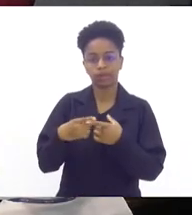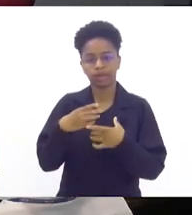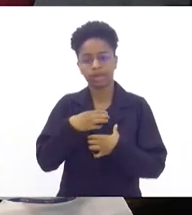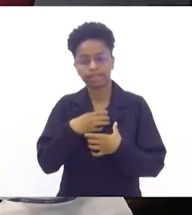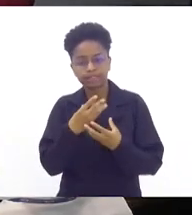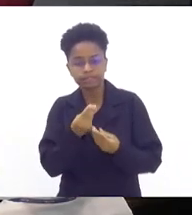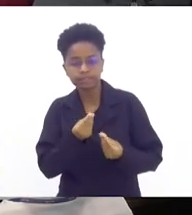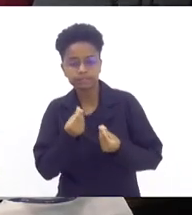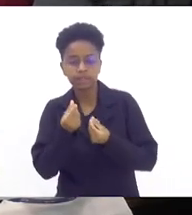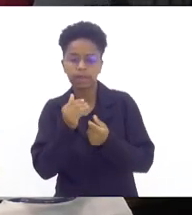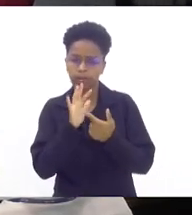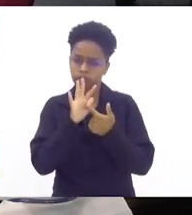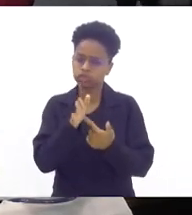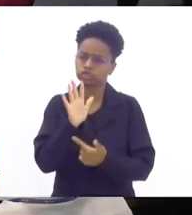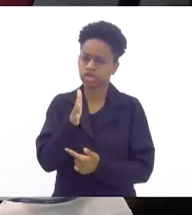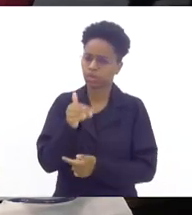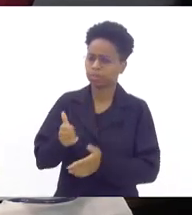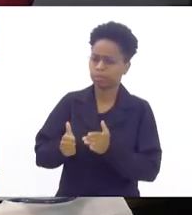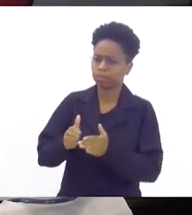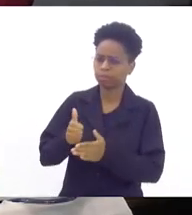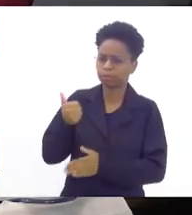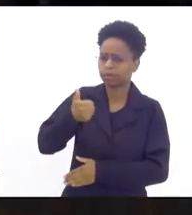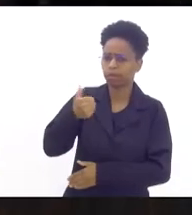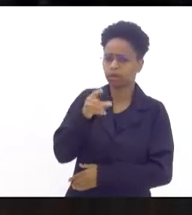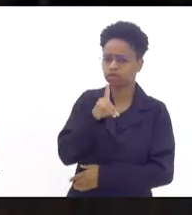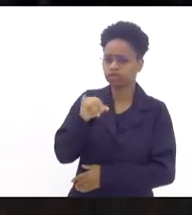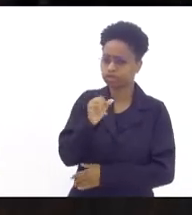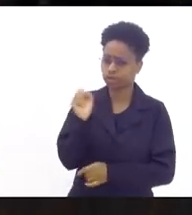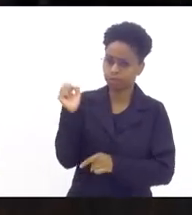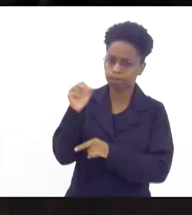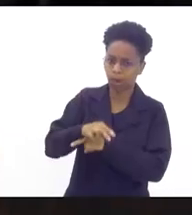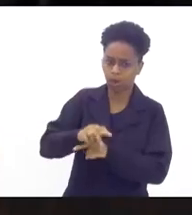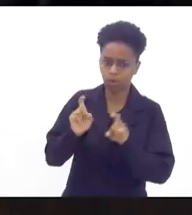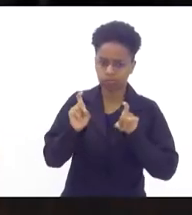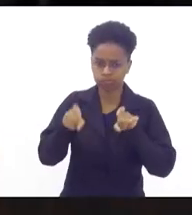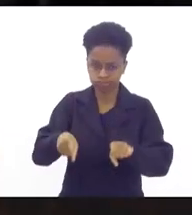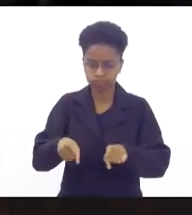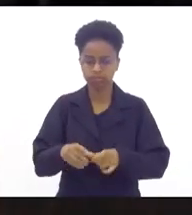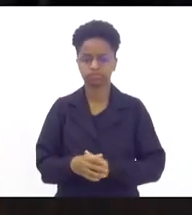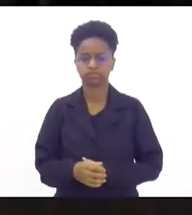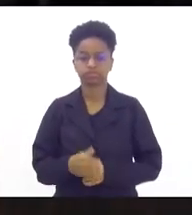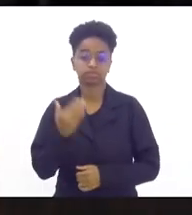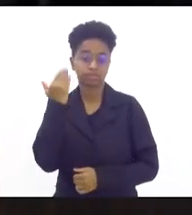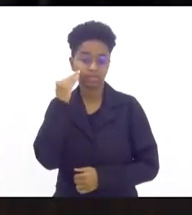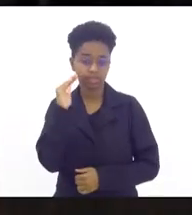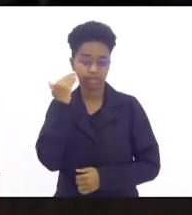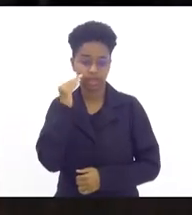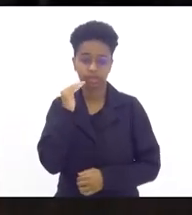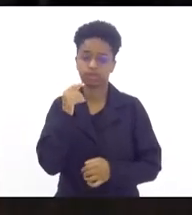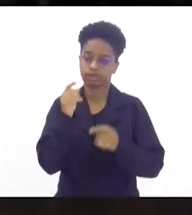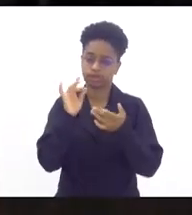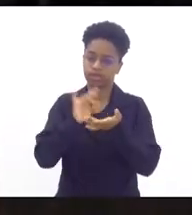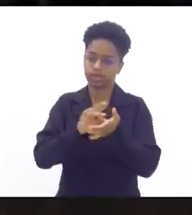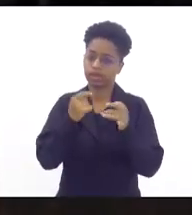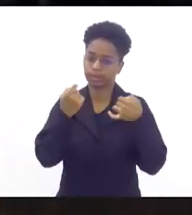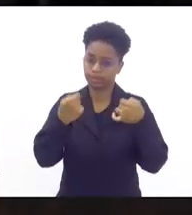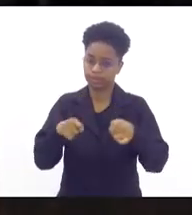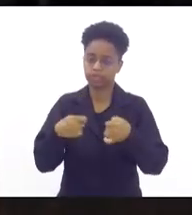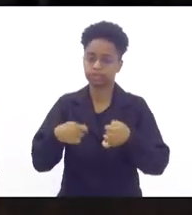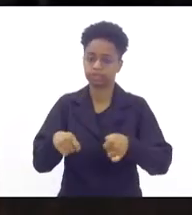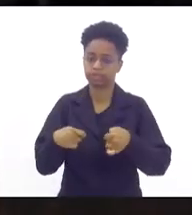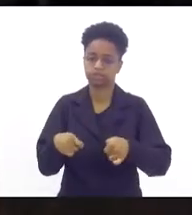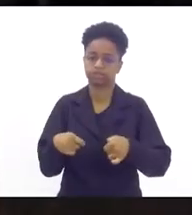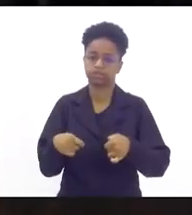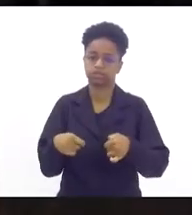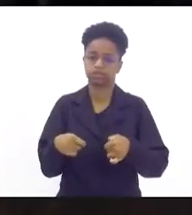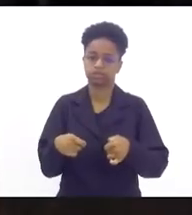demonstrada desde o primeiro dia que ele assumiu o seu mandato entendeu da necessidade de se estabelecer